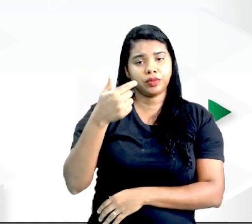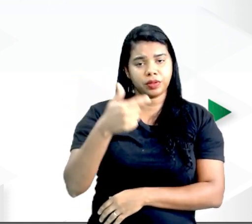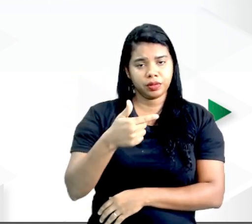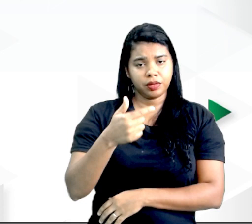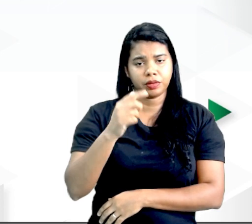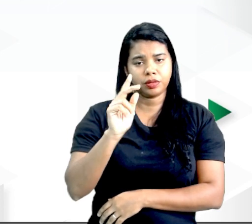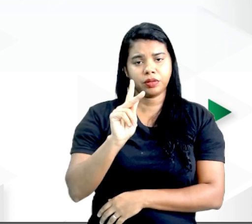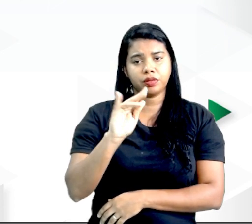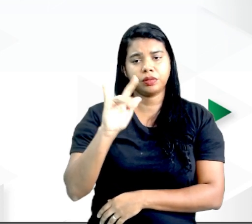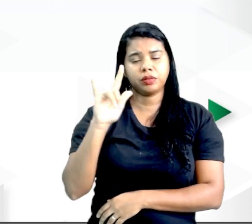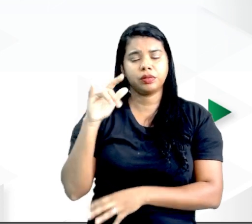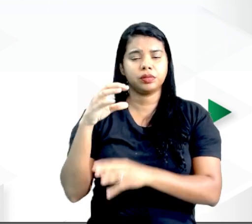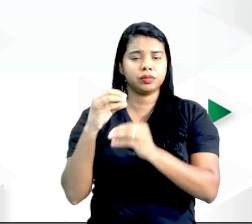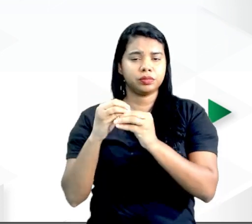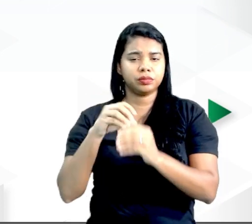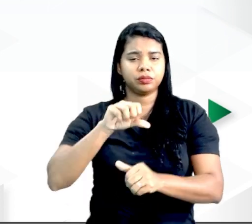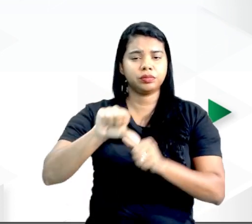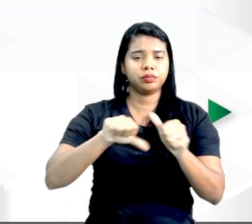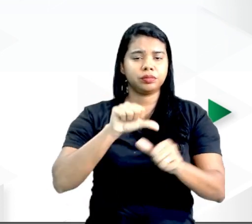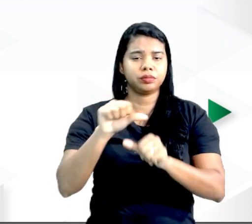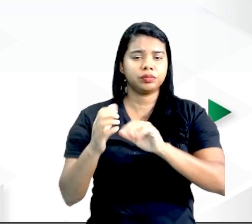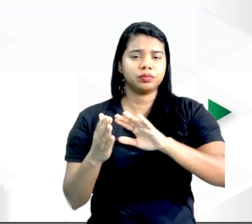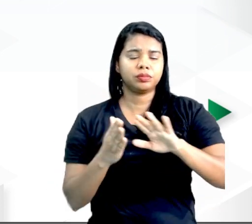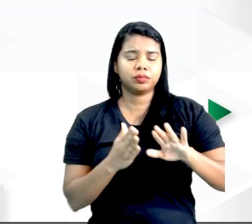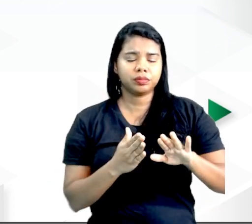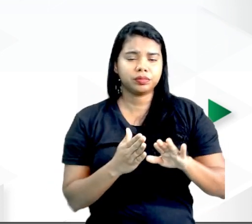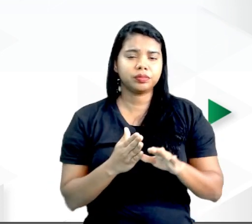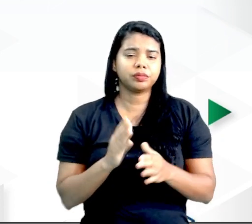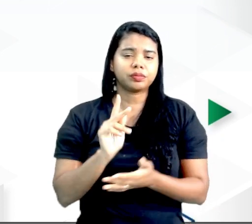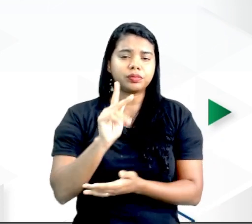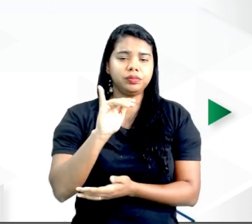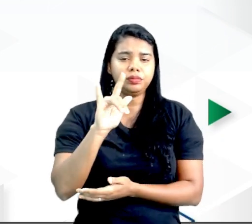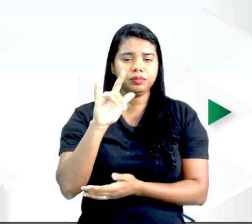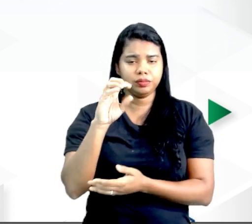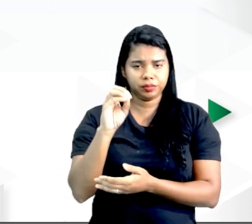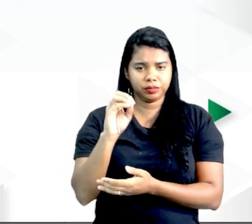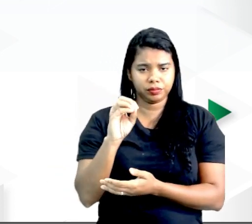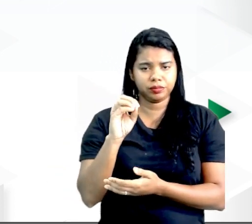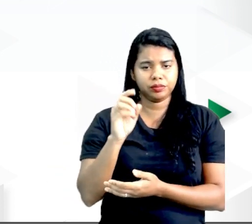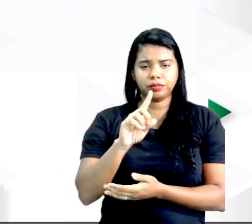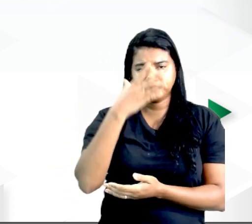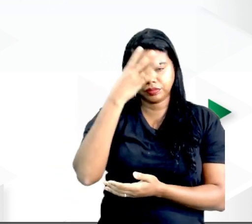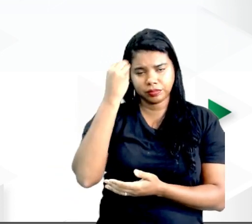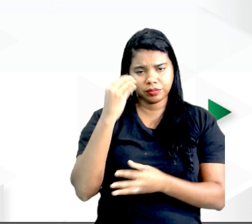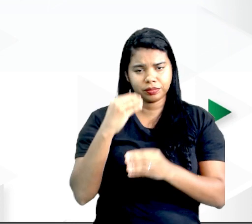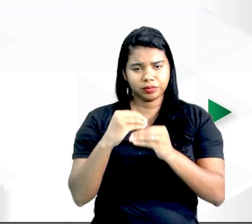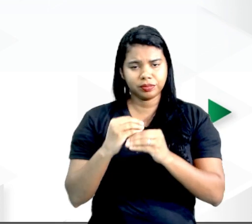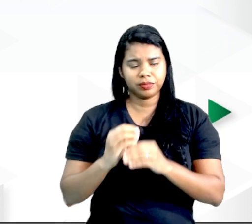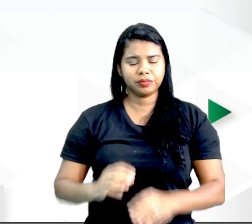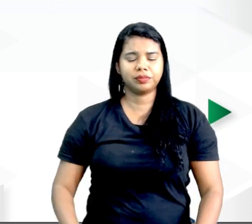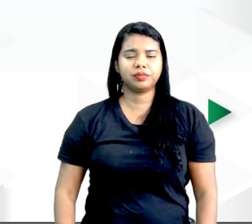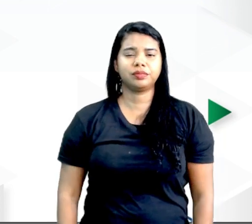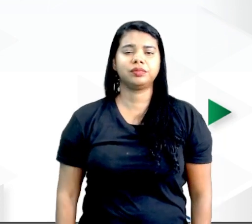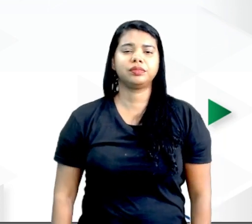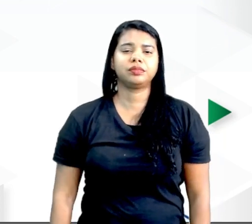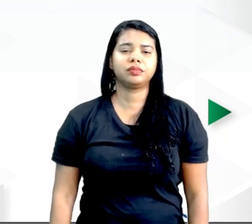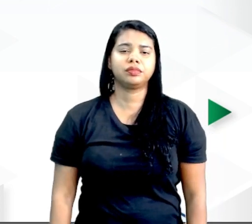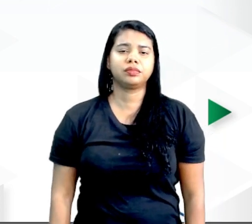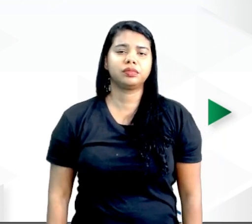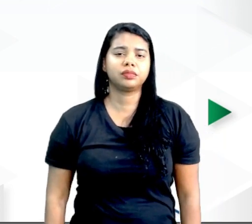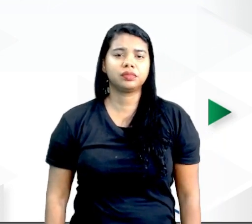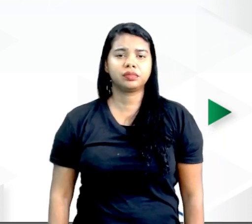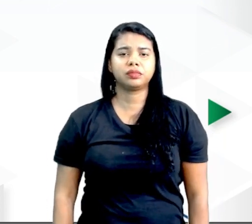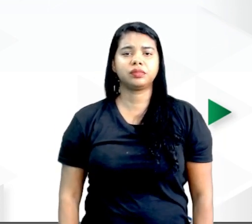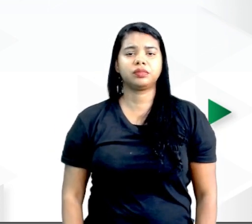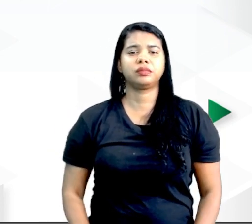para 2 quilos. Então, eu tenho que transformar esses 2 quilos em quilogramas. Não esquece, tá? Em grama, perdão, tá? Vamos lá comigo.